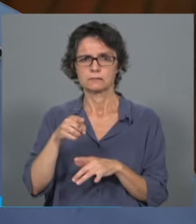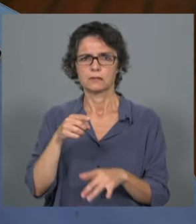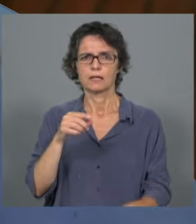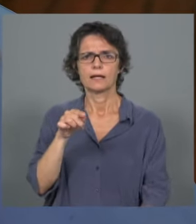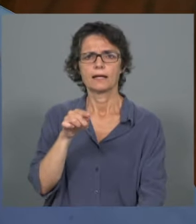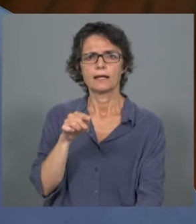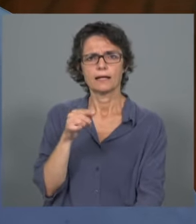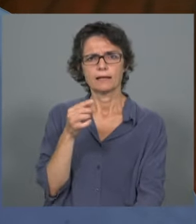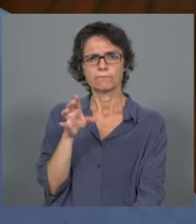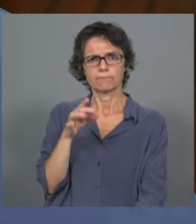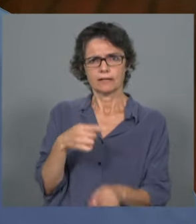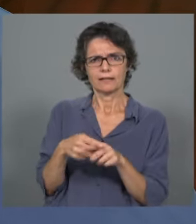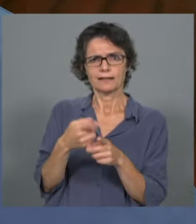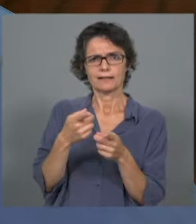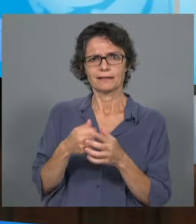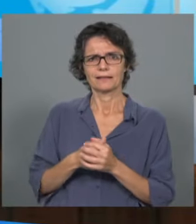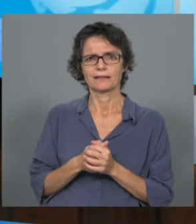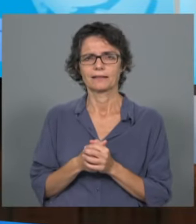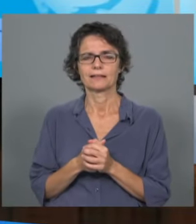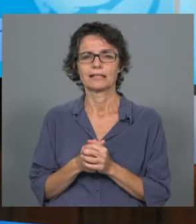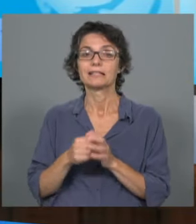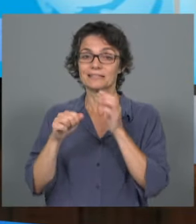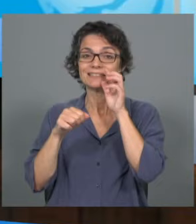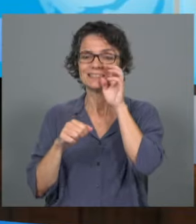Sim, aliás, a partir da ideia